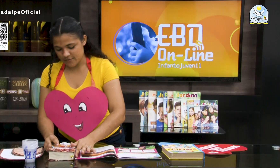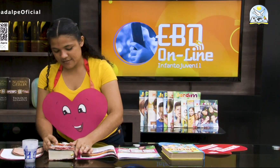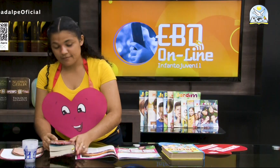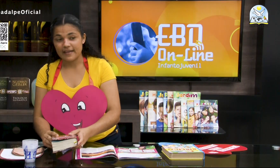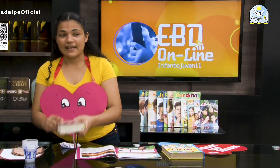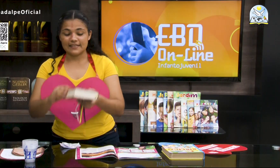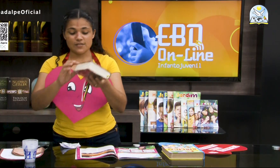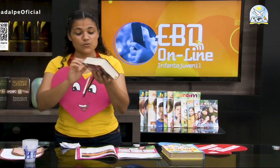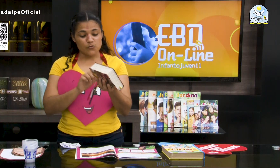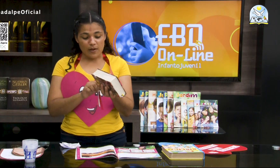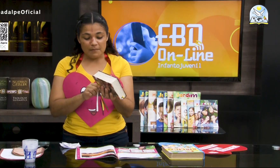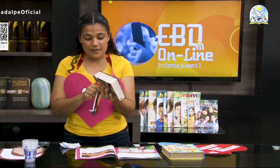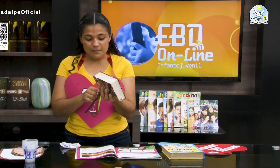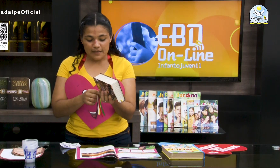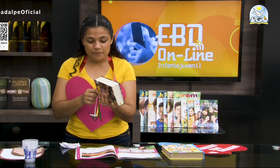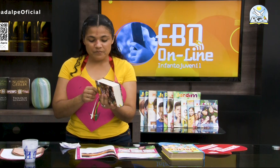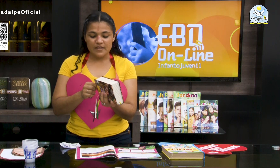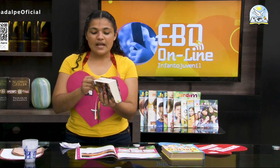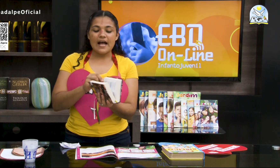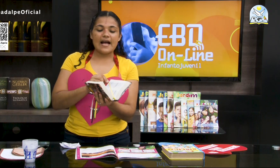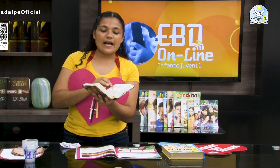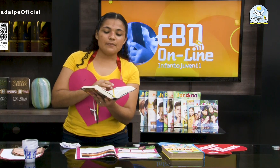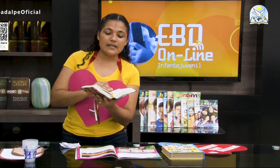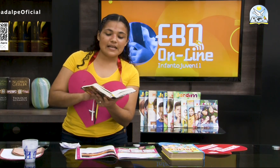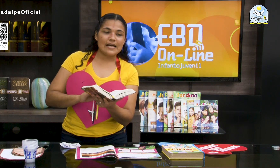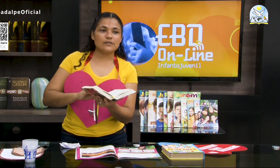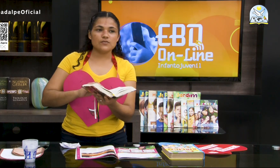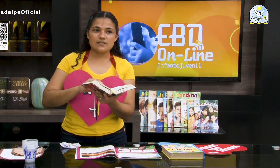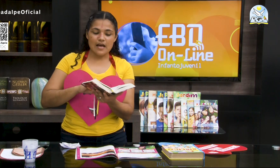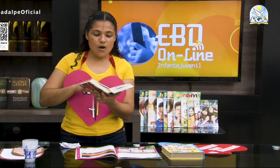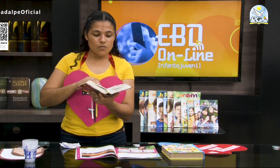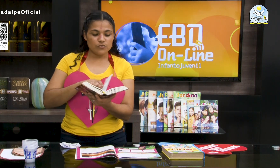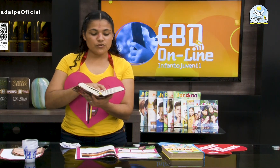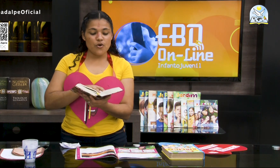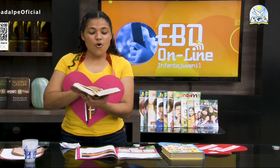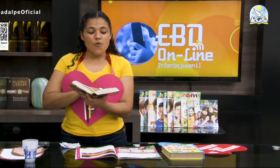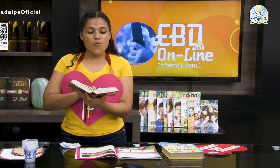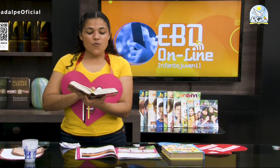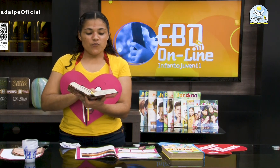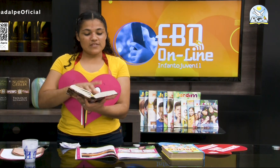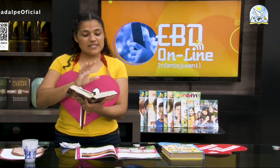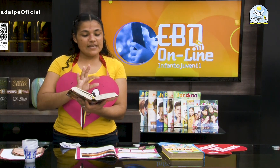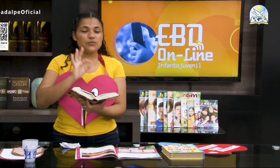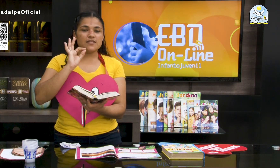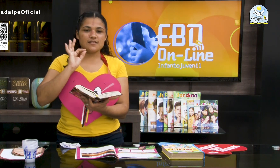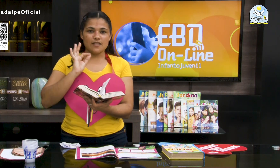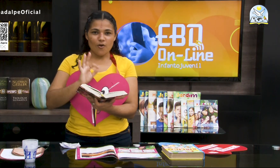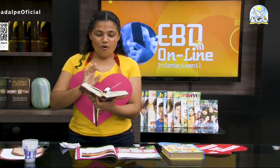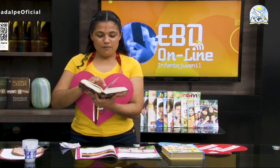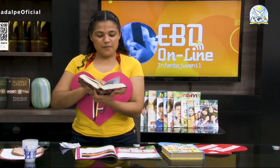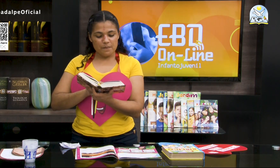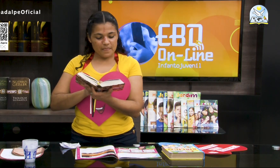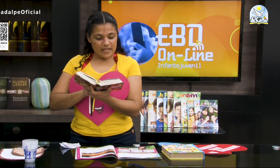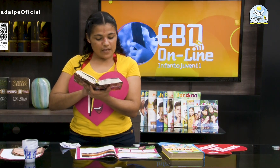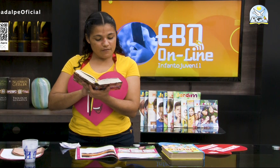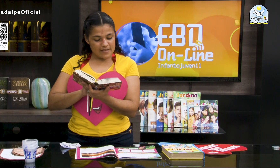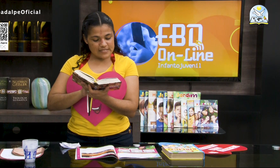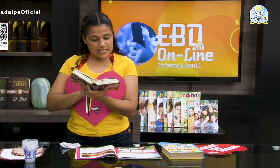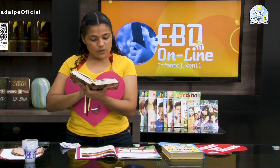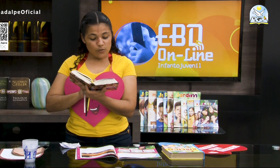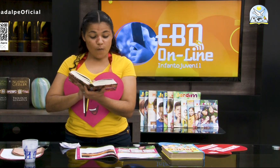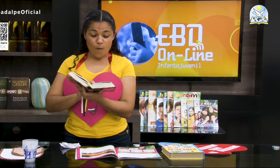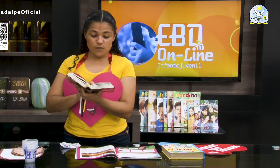coisa, você vai lá na sua Bíblia, abre lá no Salmos o 119 e